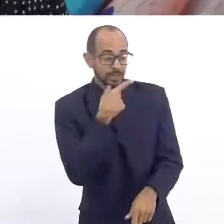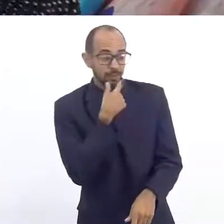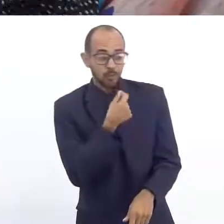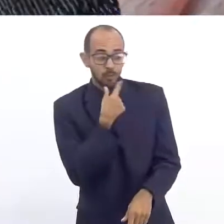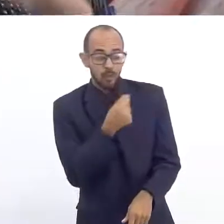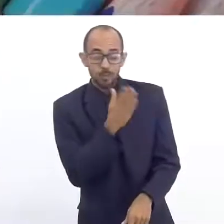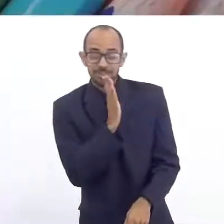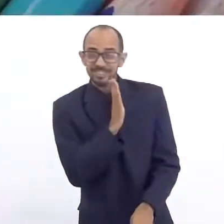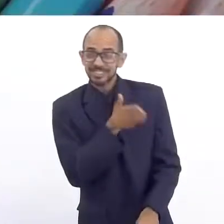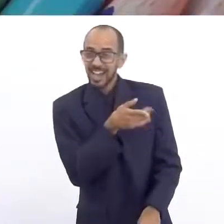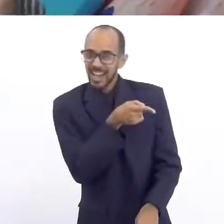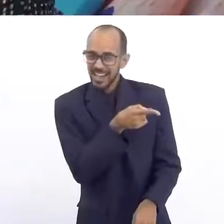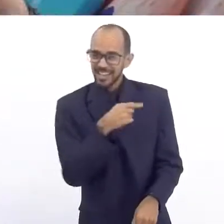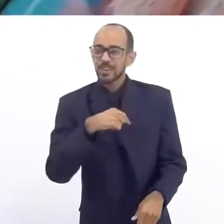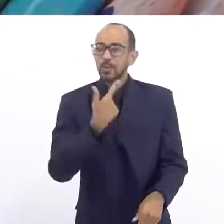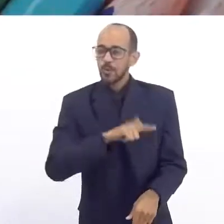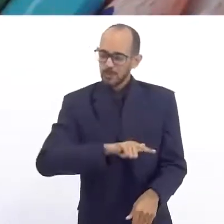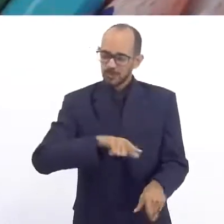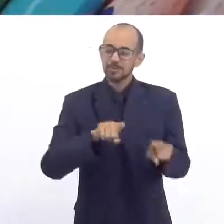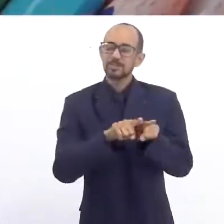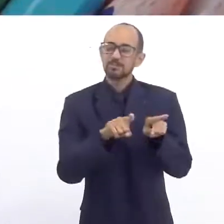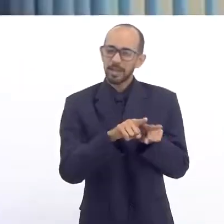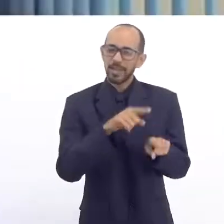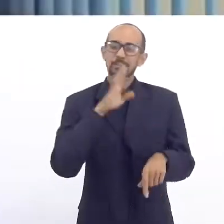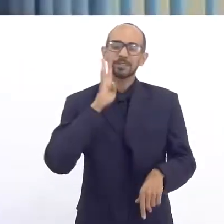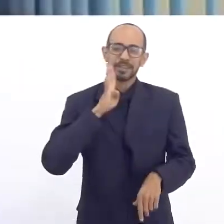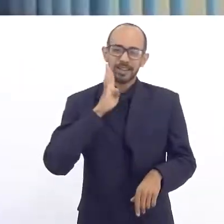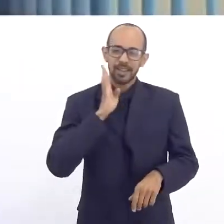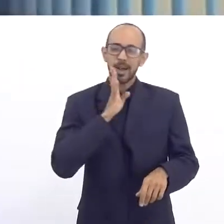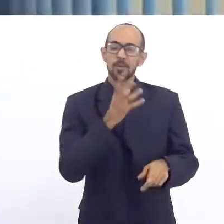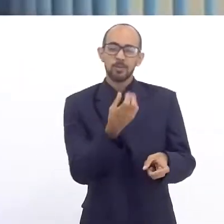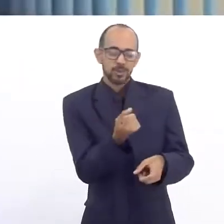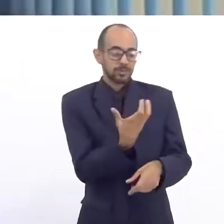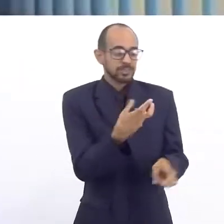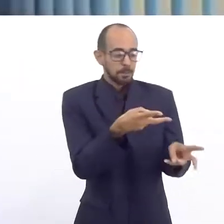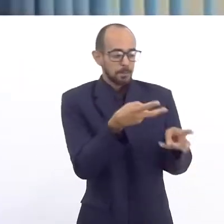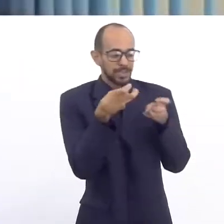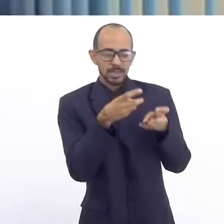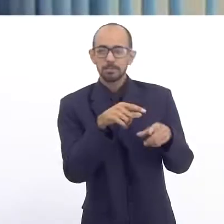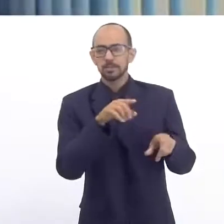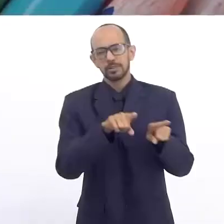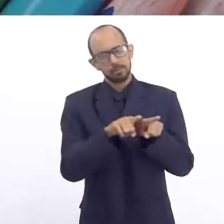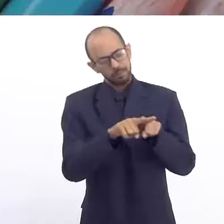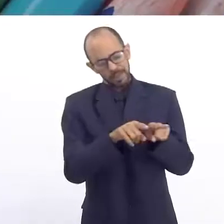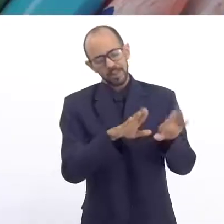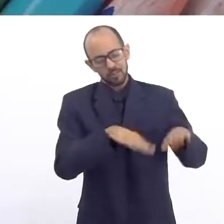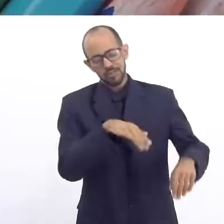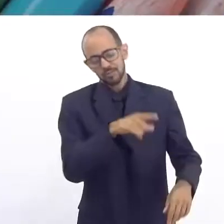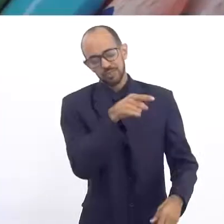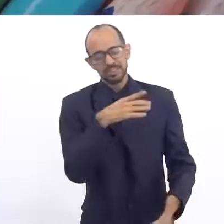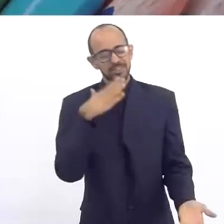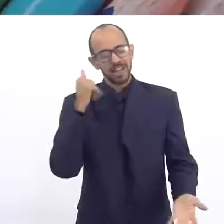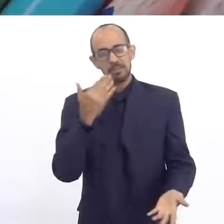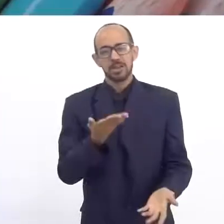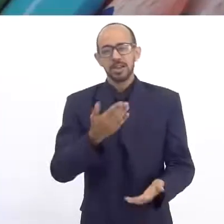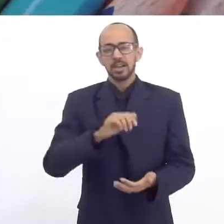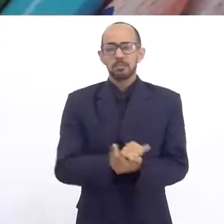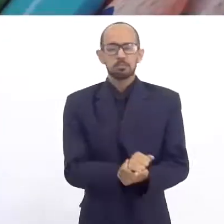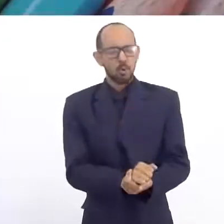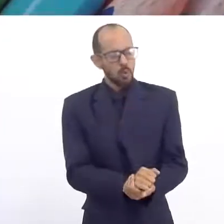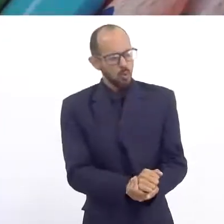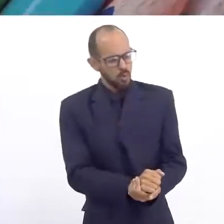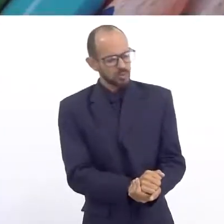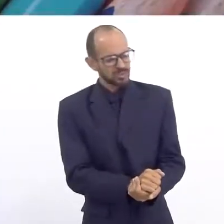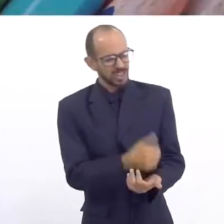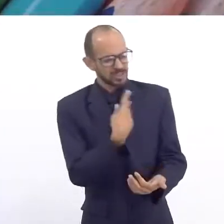é um homem. E outros também. Isso é muito legal. Legal quando você ouve assim, com certeza você já deve ter ouvido muito.